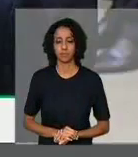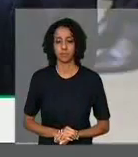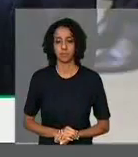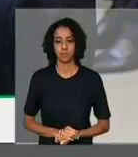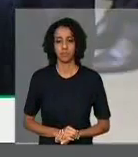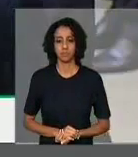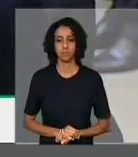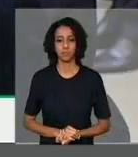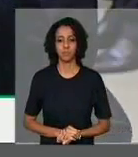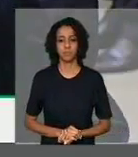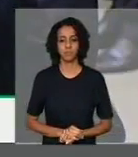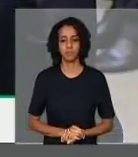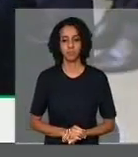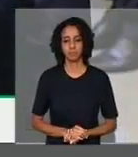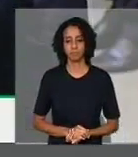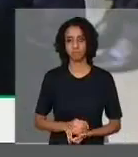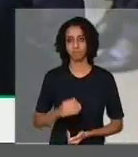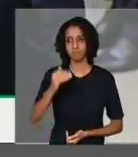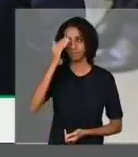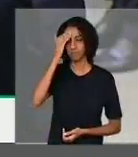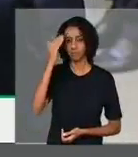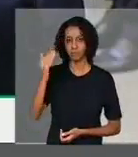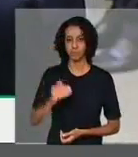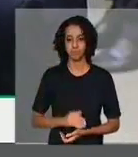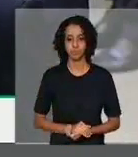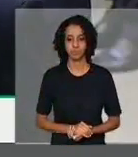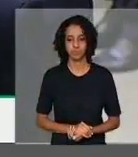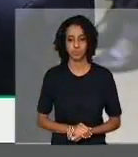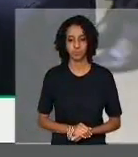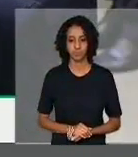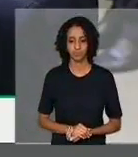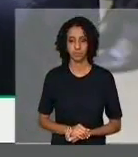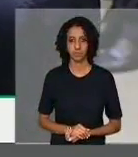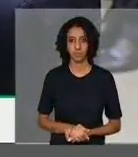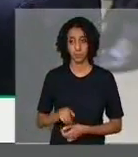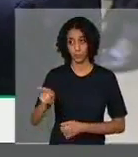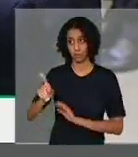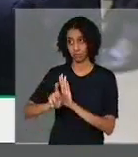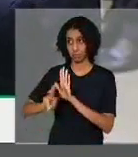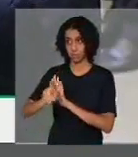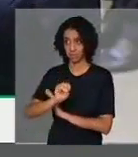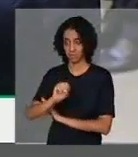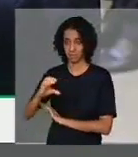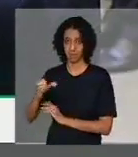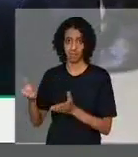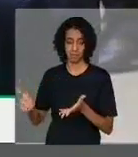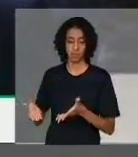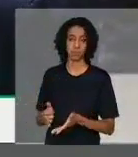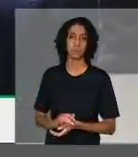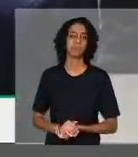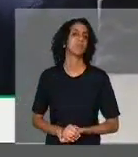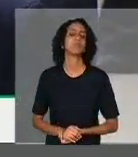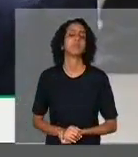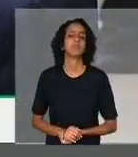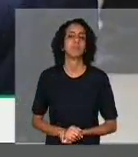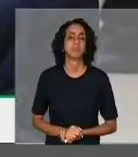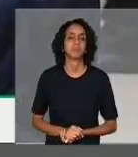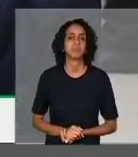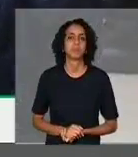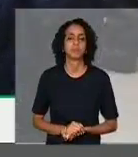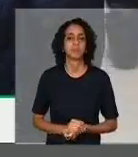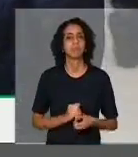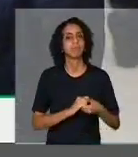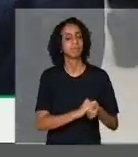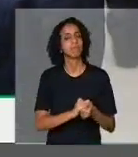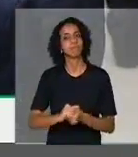obrigado, senhor presidente, deputado Pedro Uxai, catarinense que dirige a Câmara nessa hora. Quero saudá-lo,